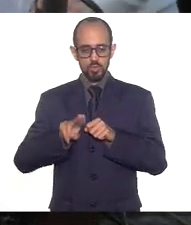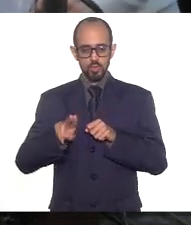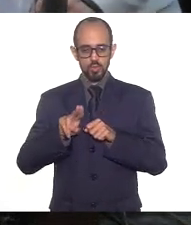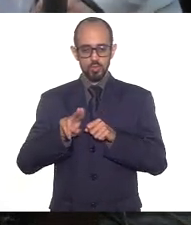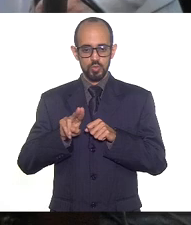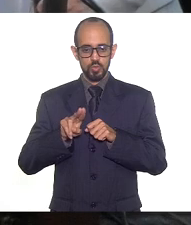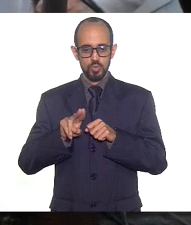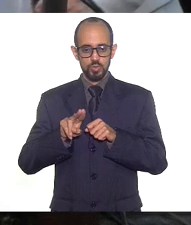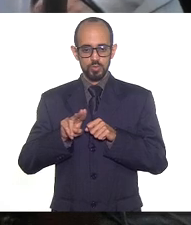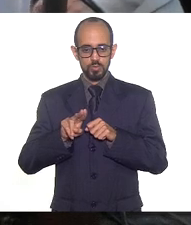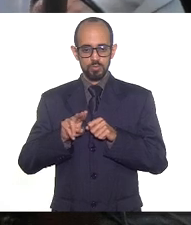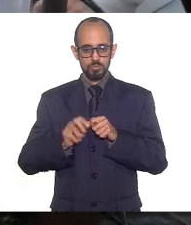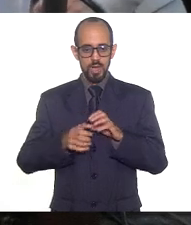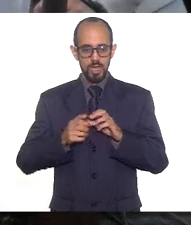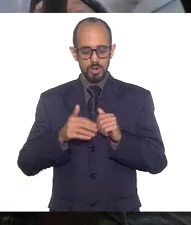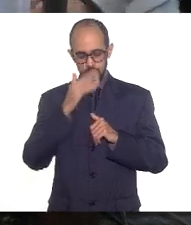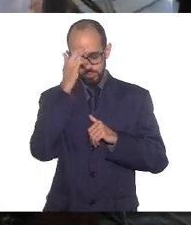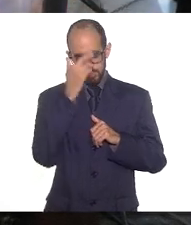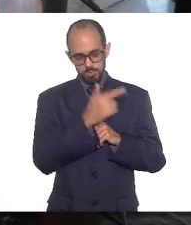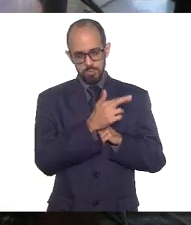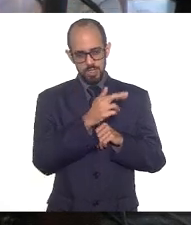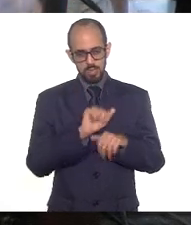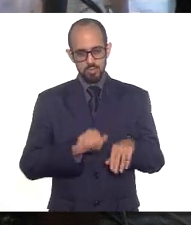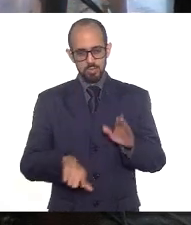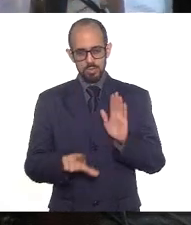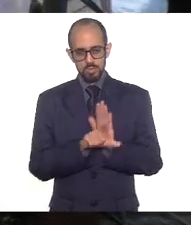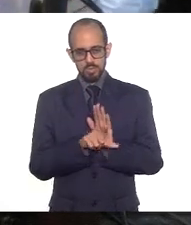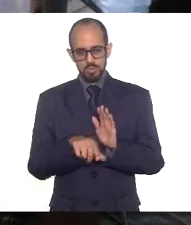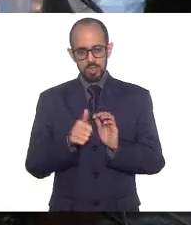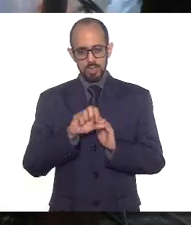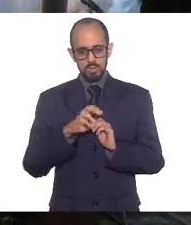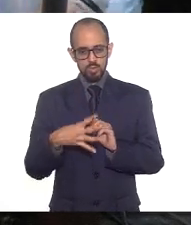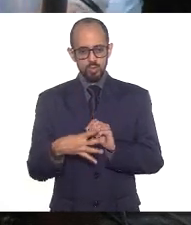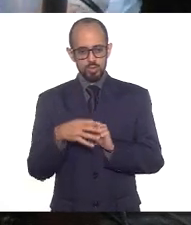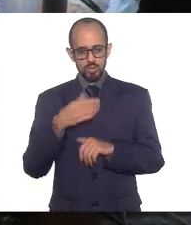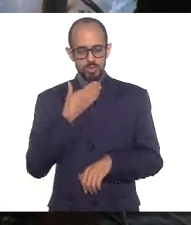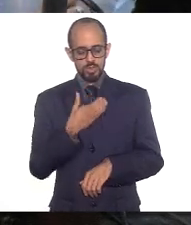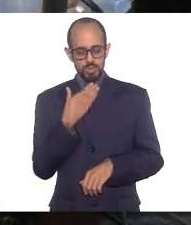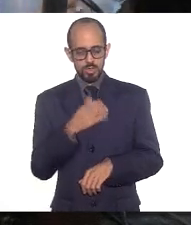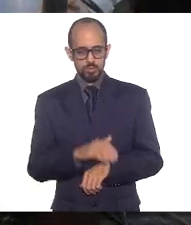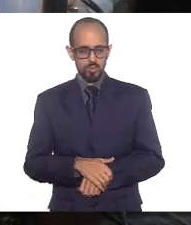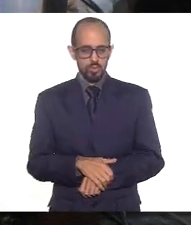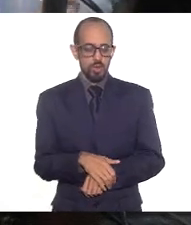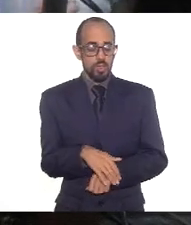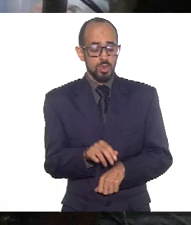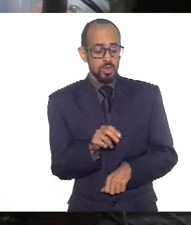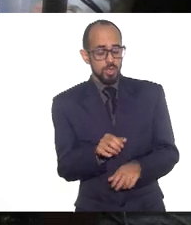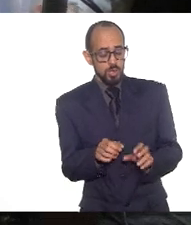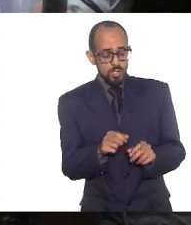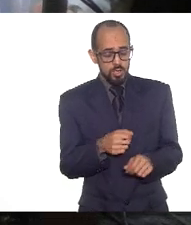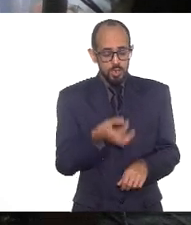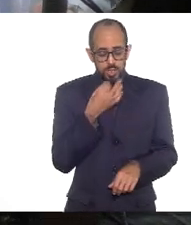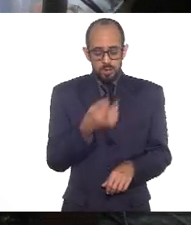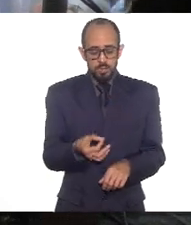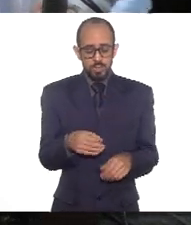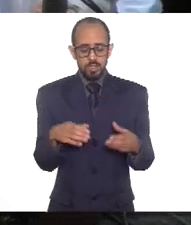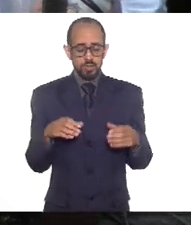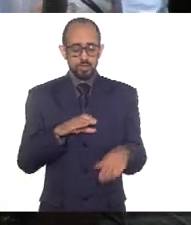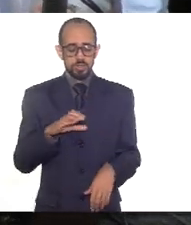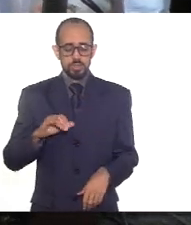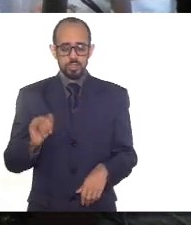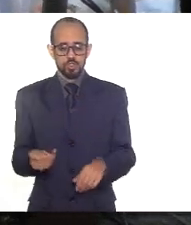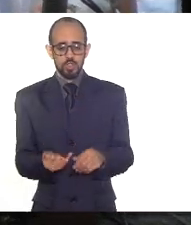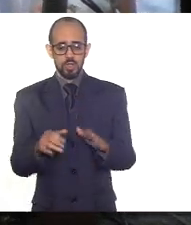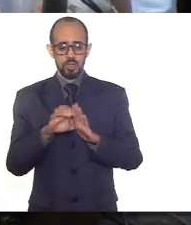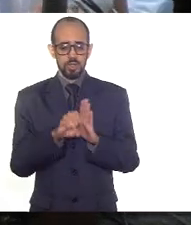menciona para fins de cumprimento da lei estadual 9131 14dezembro W20 pareceres da comissão de construção detida pela condicionalidade